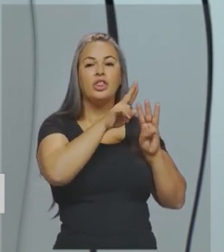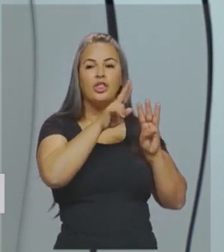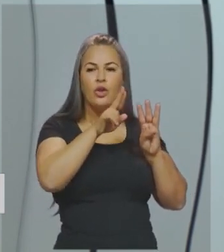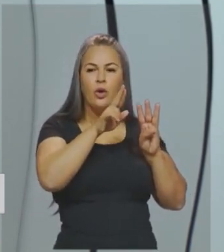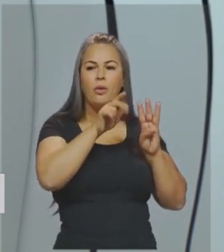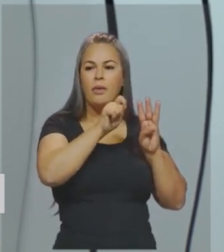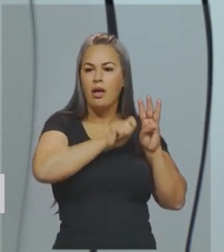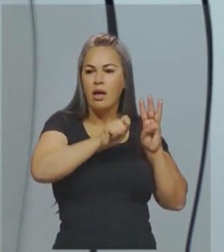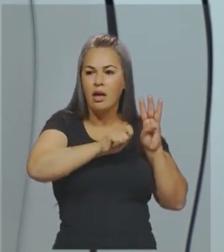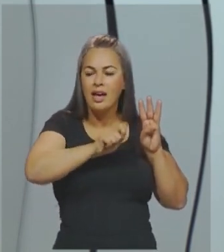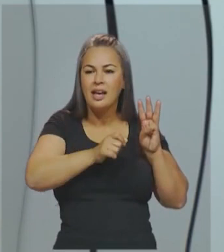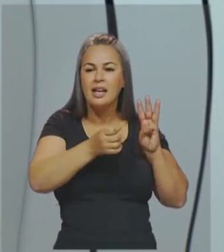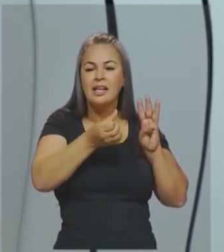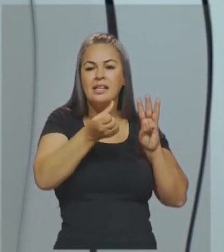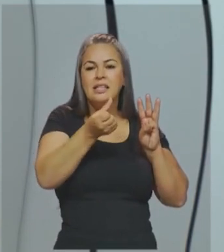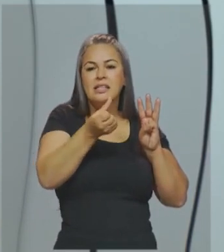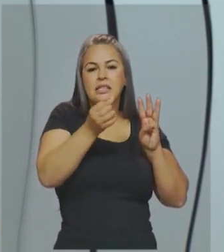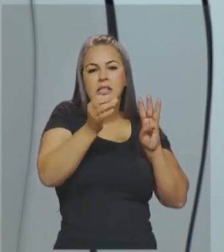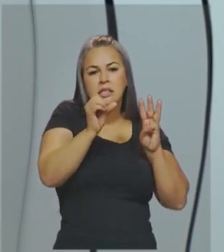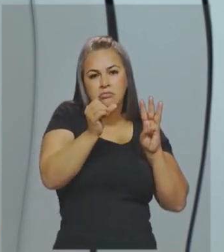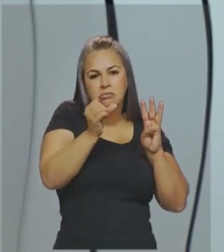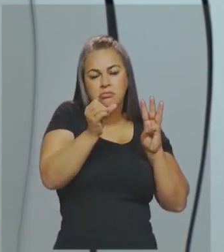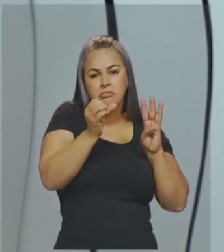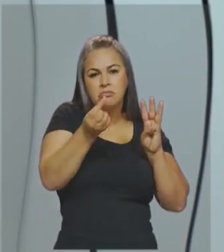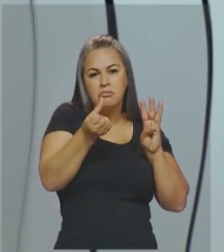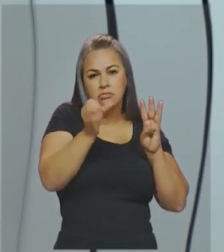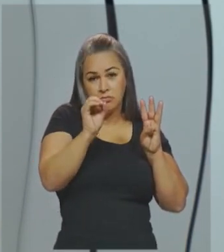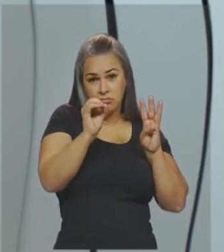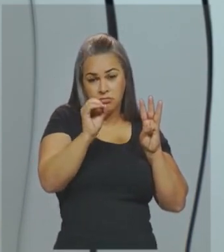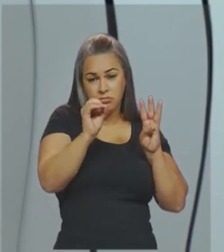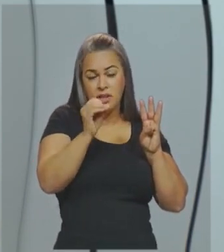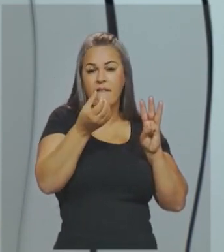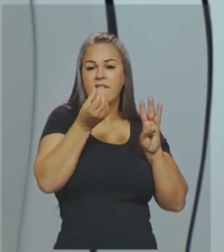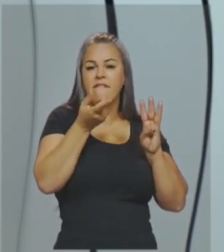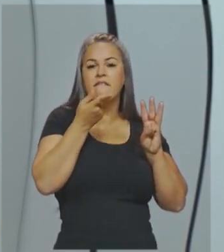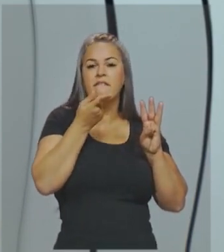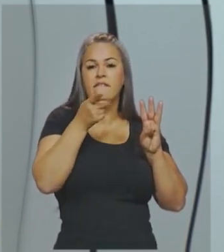567? Agora, vamos para o 6. Como que você falou? É